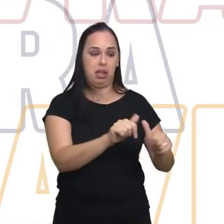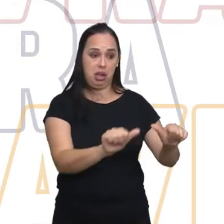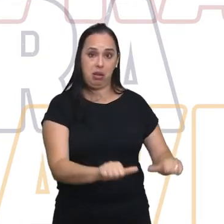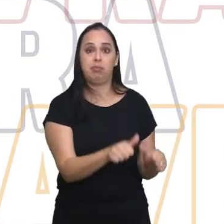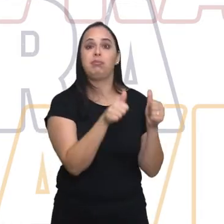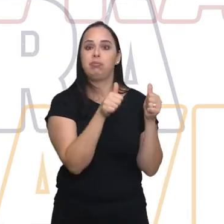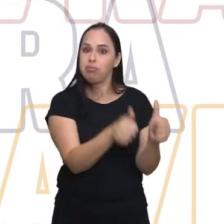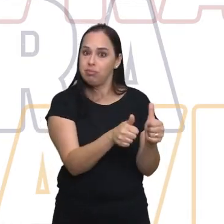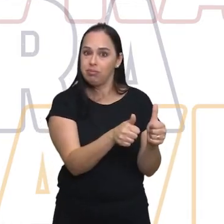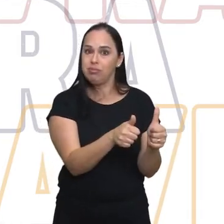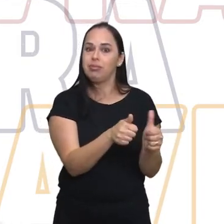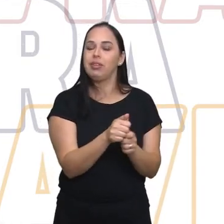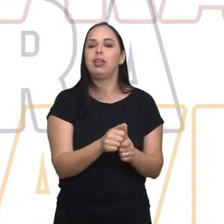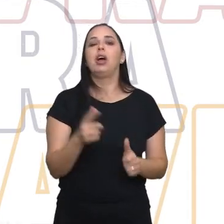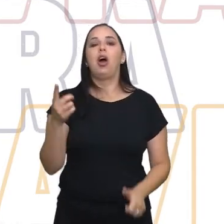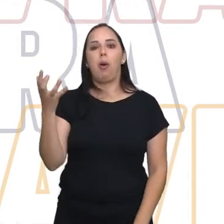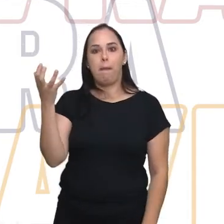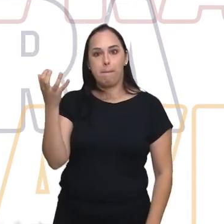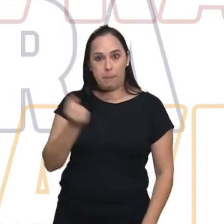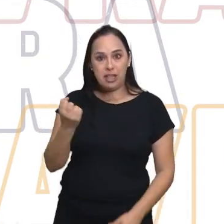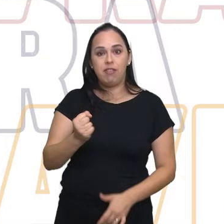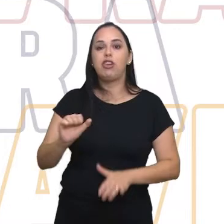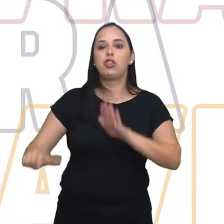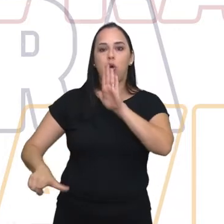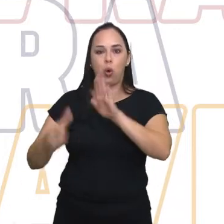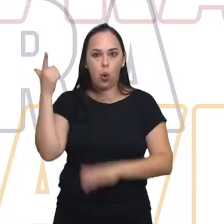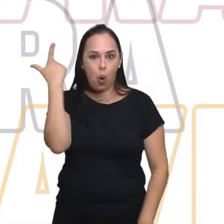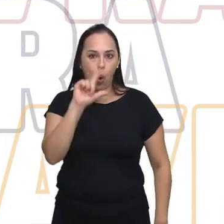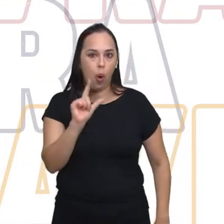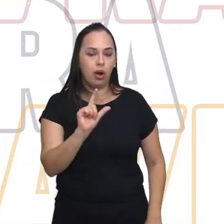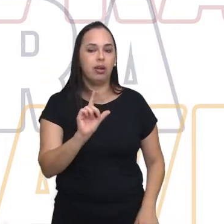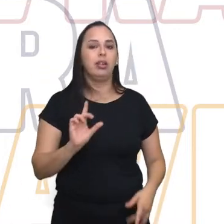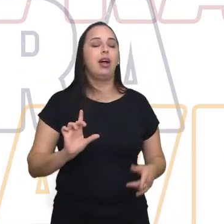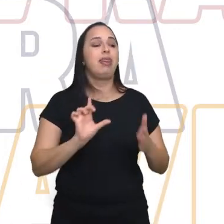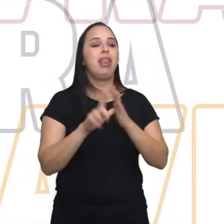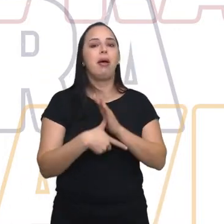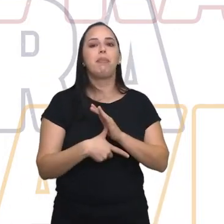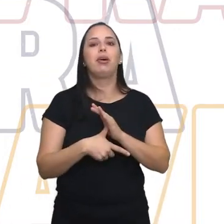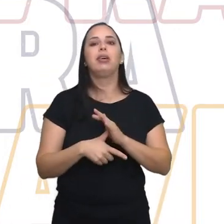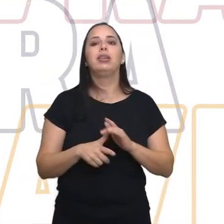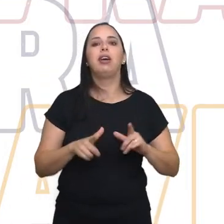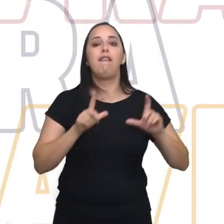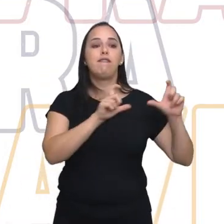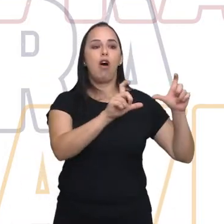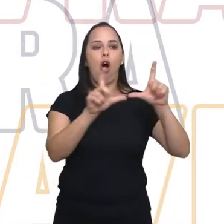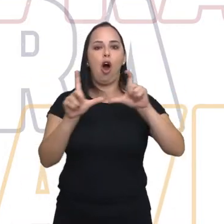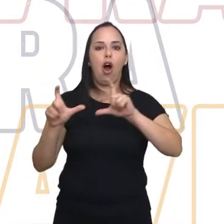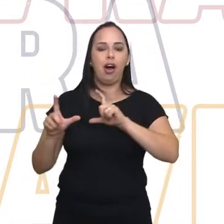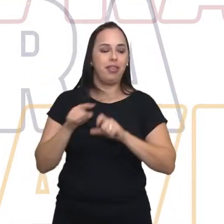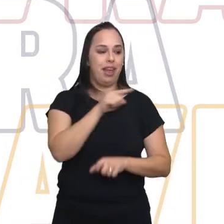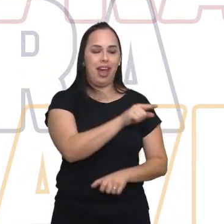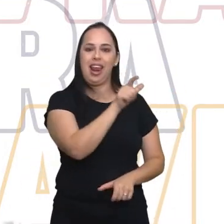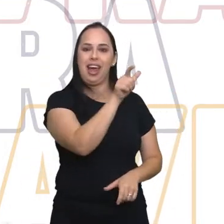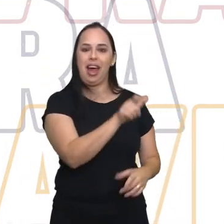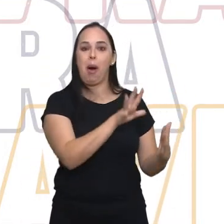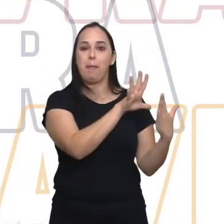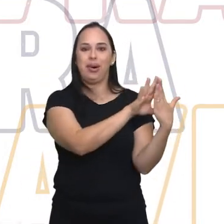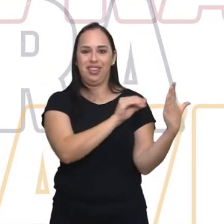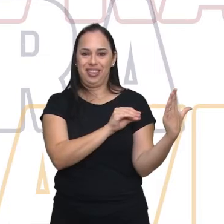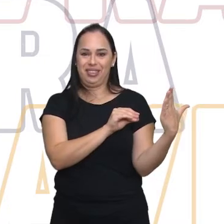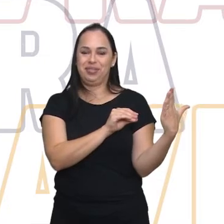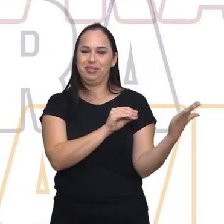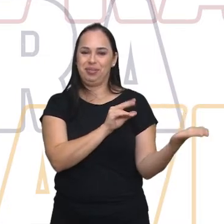Ele ficou bem. Ele recebeu o dinheiro dele, a gente fez uma exposição de fotos, ele foi um dos meus